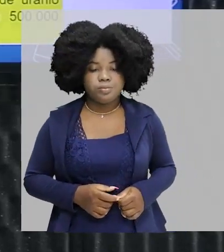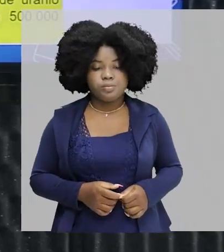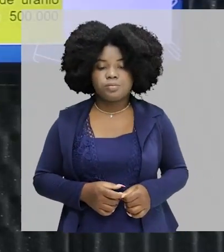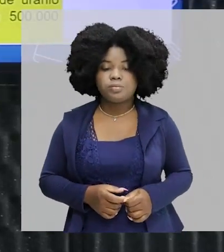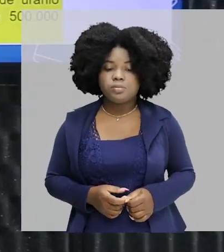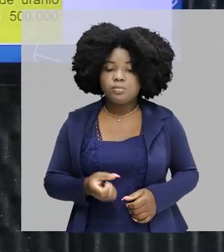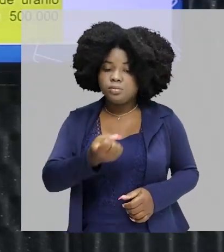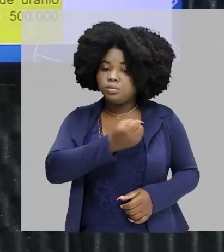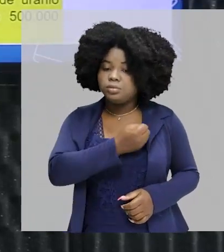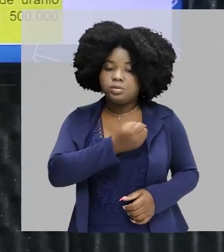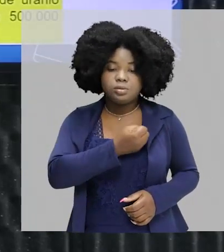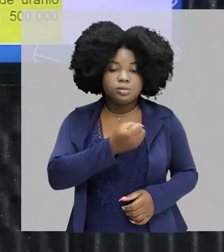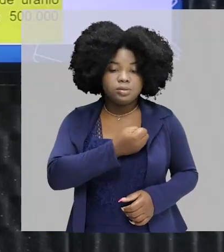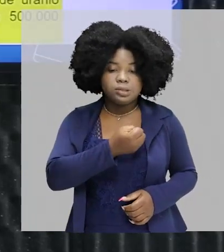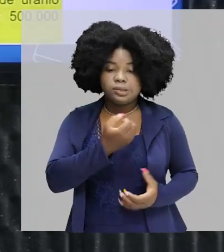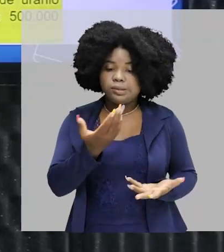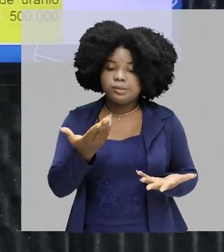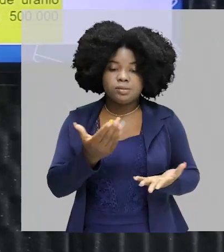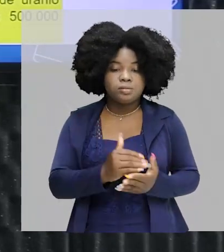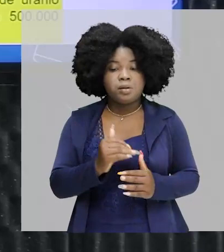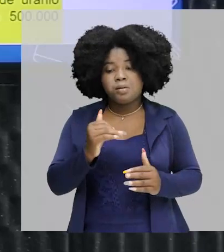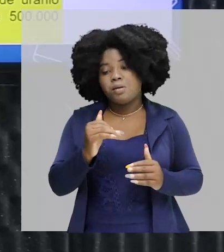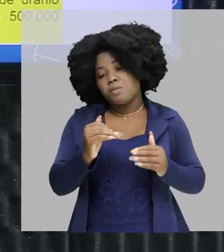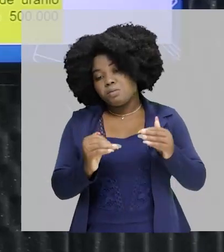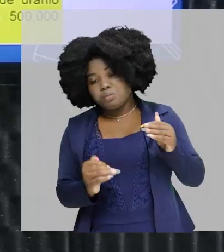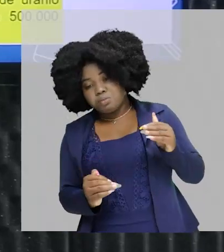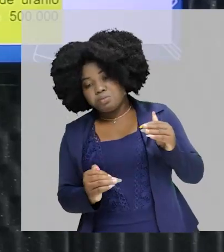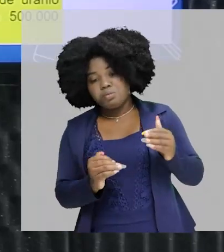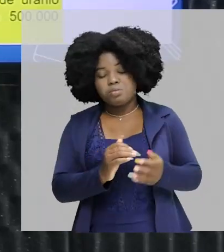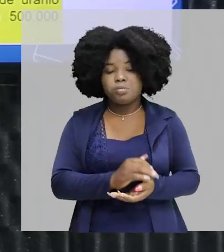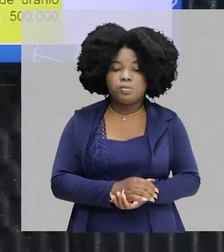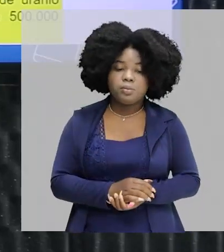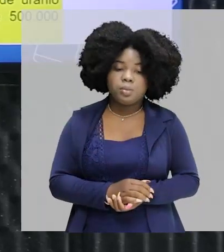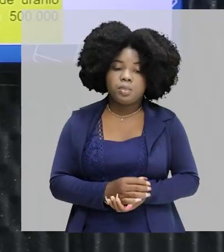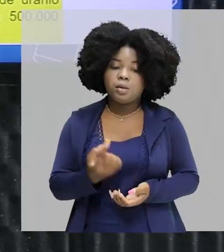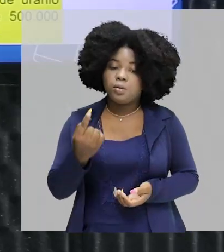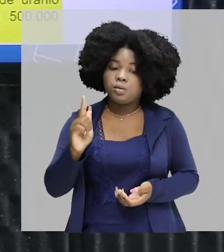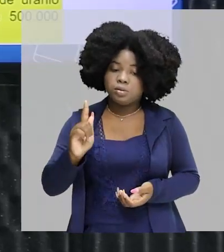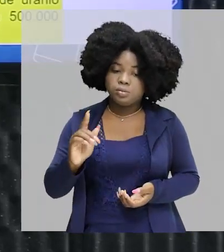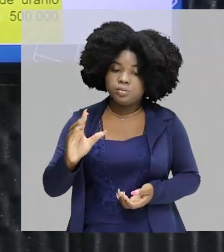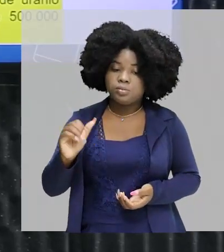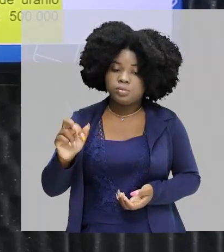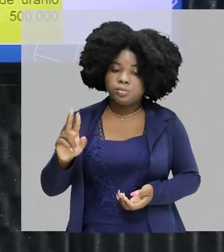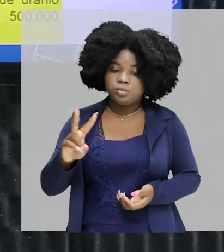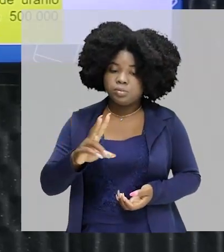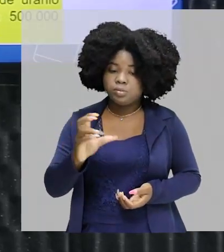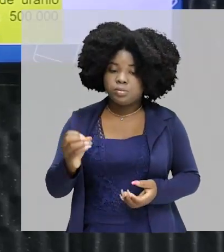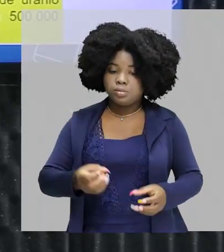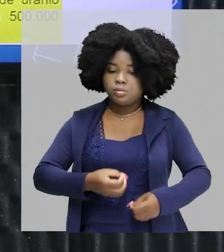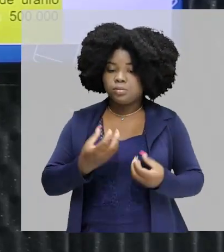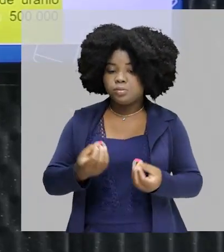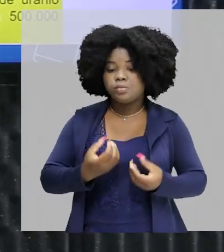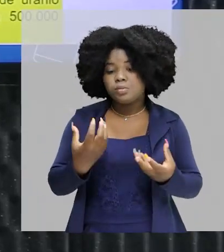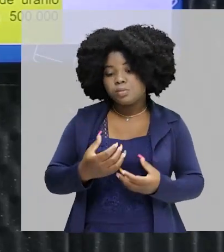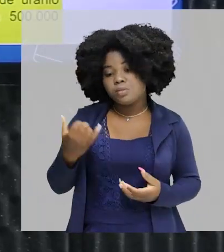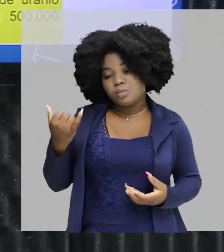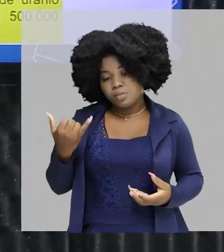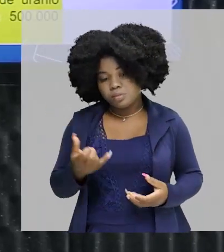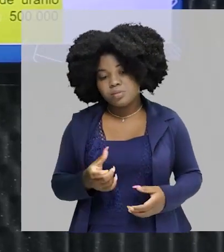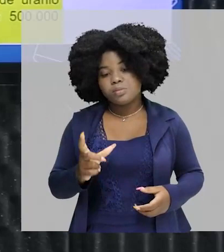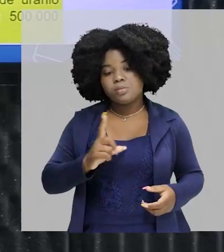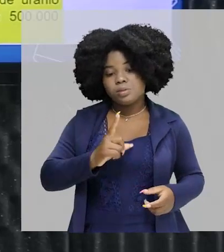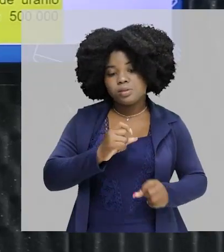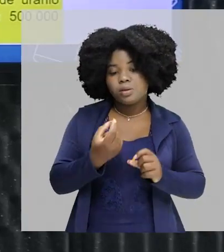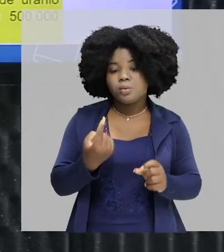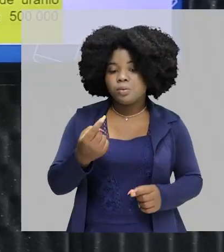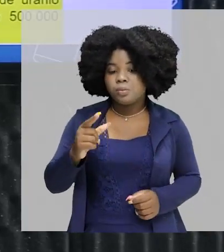esses valores são assim desproporcionais. 1 grama de carvão ele produz energia suficiente para manter